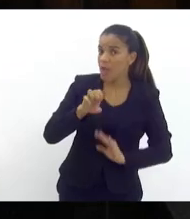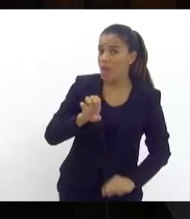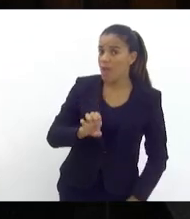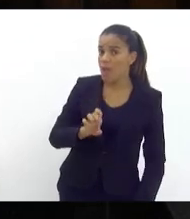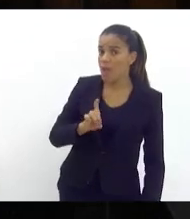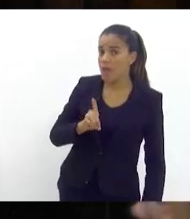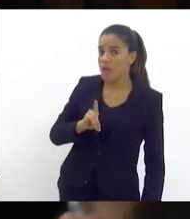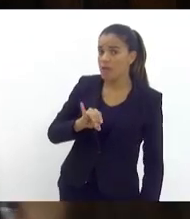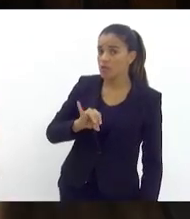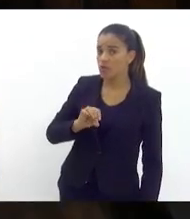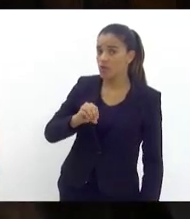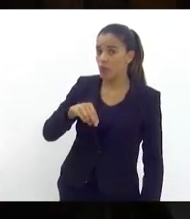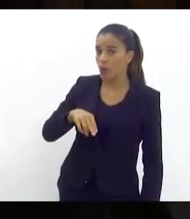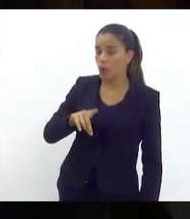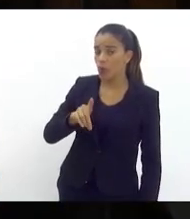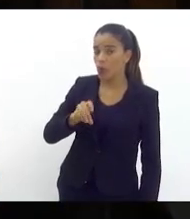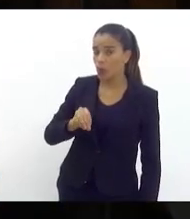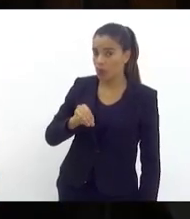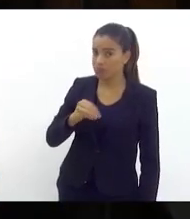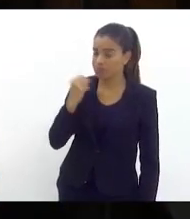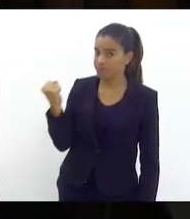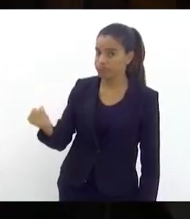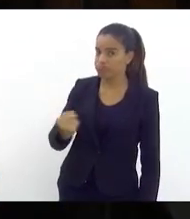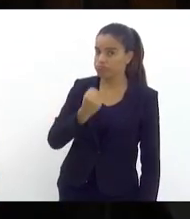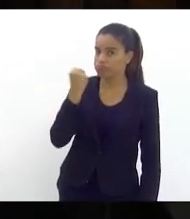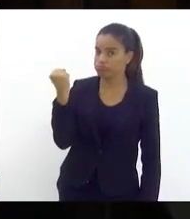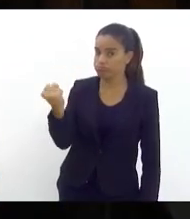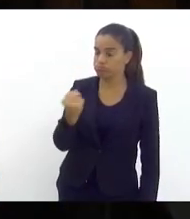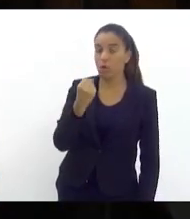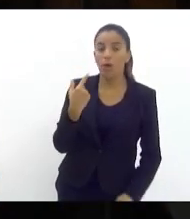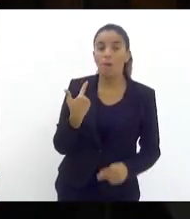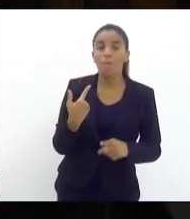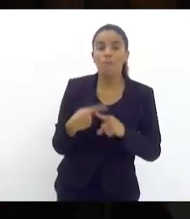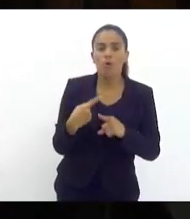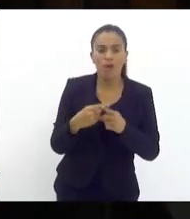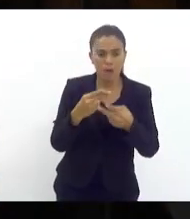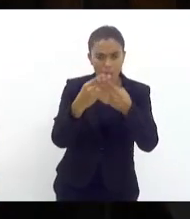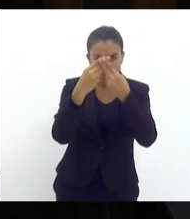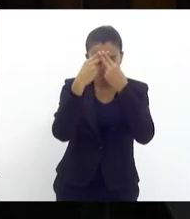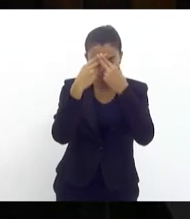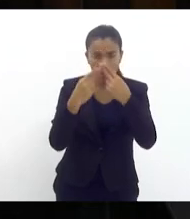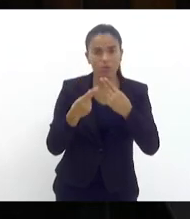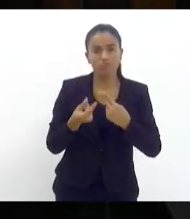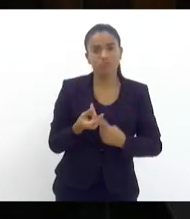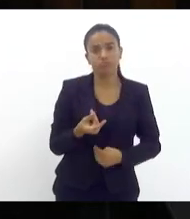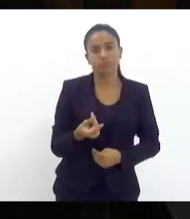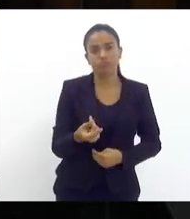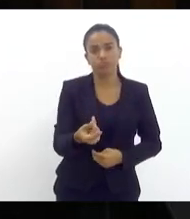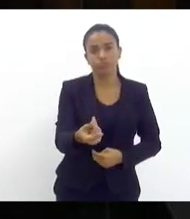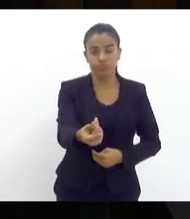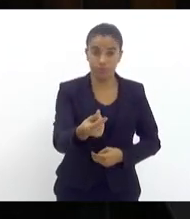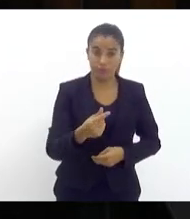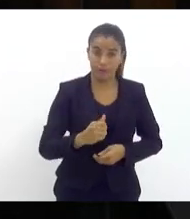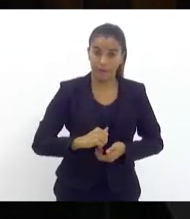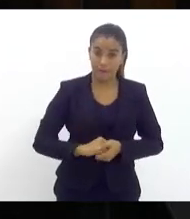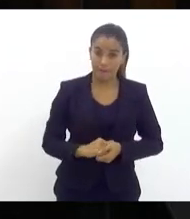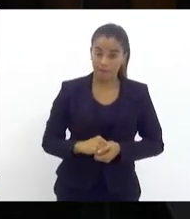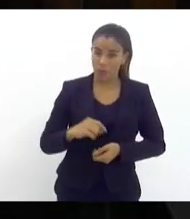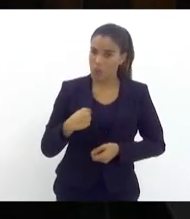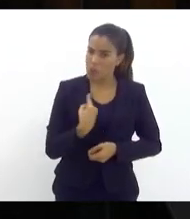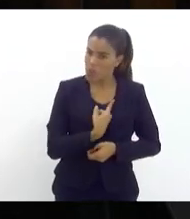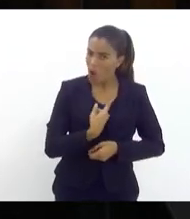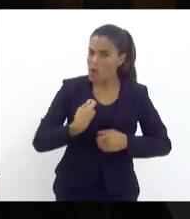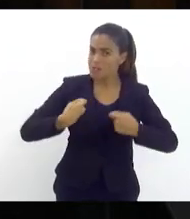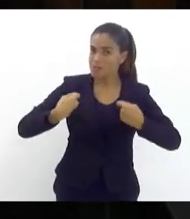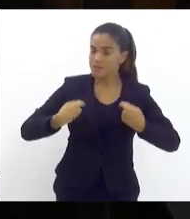chá não eles deixam marcas profundas e duradouras nas suas vítimas nós precisamos